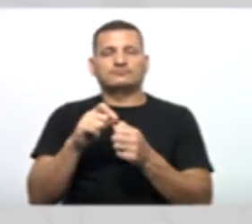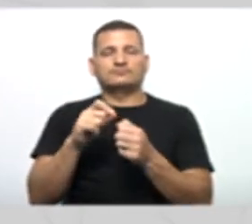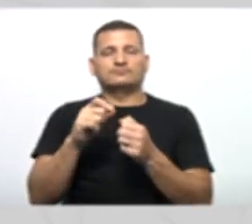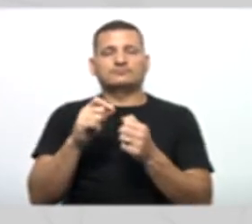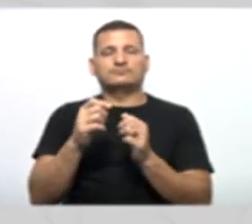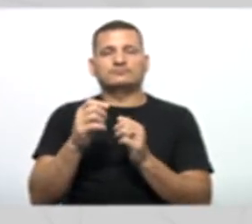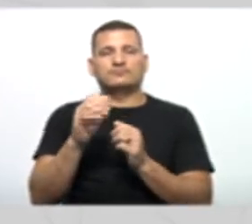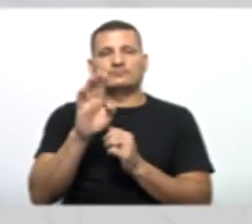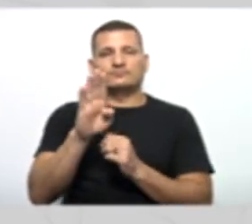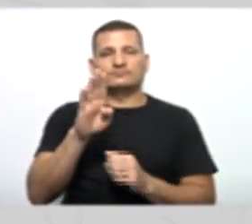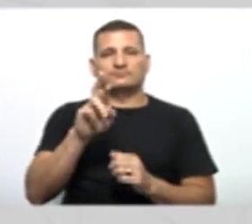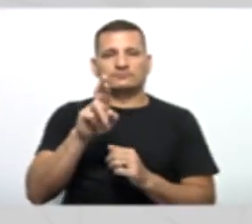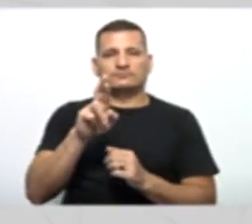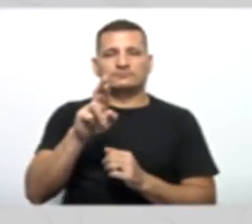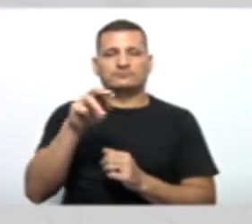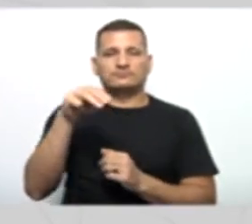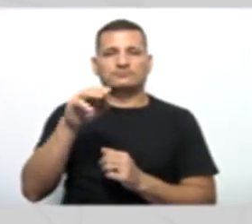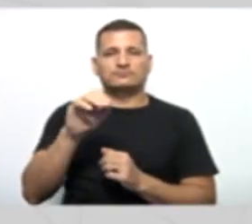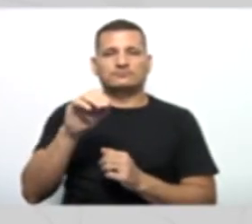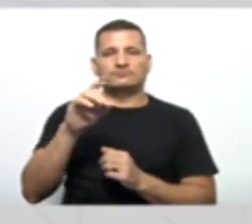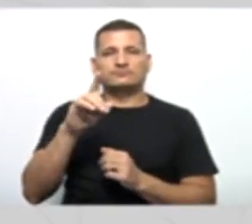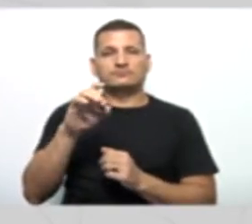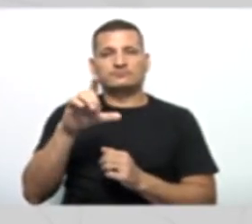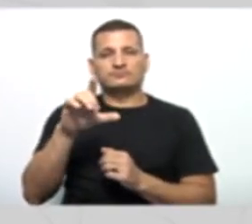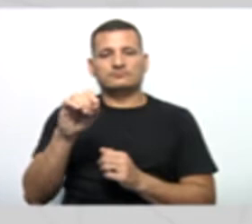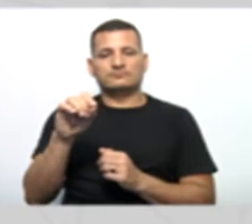você já determinar aqui quem vai ser a chave primária.